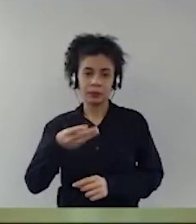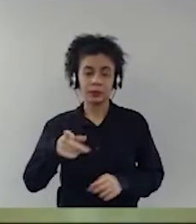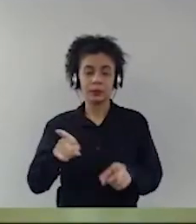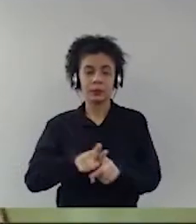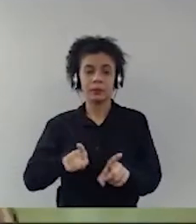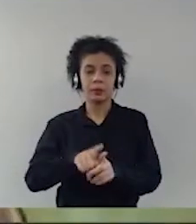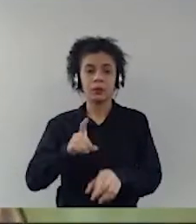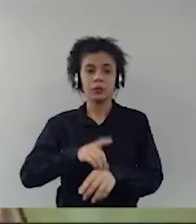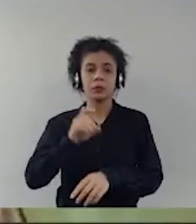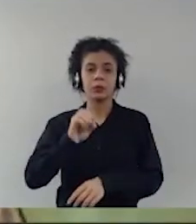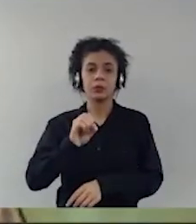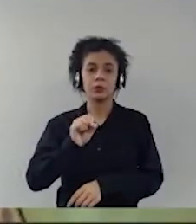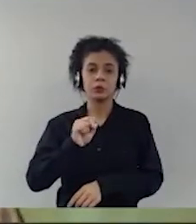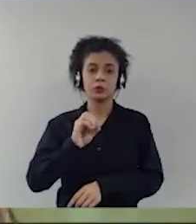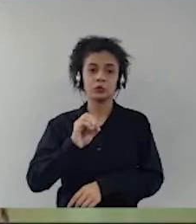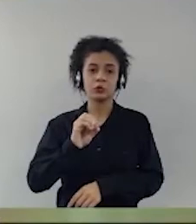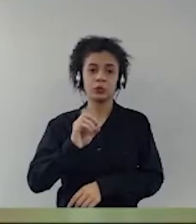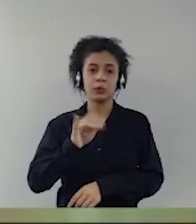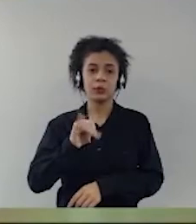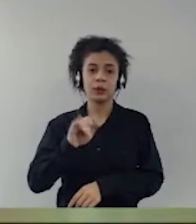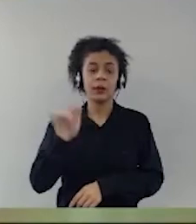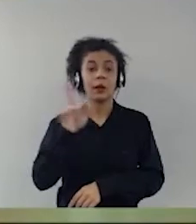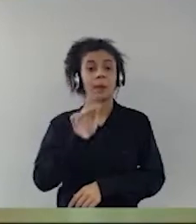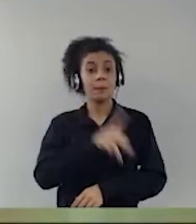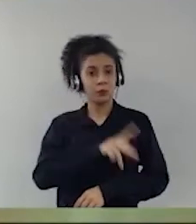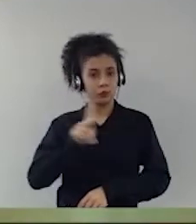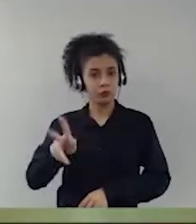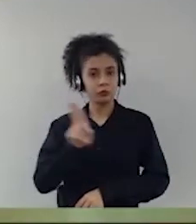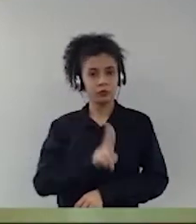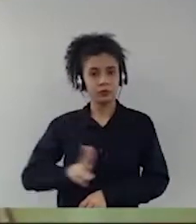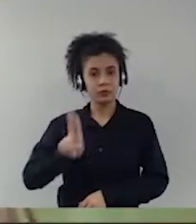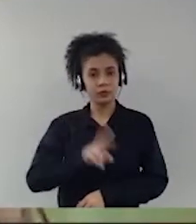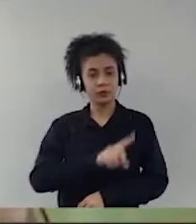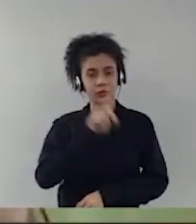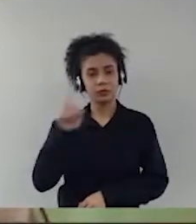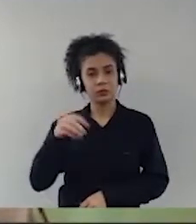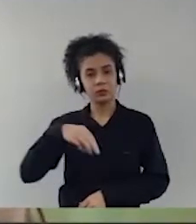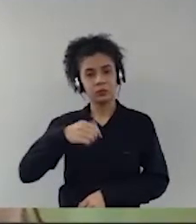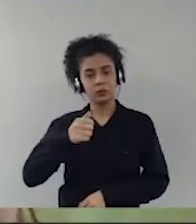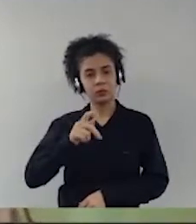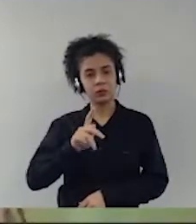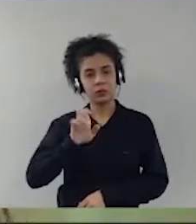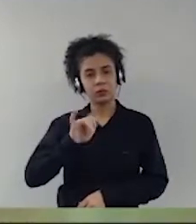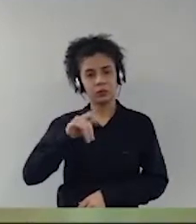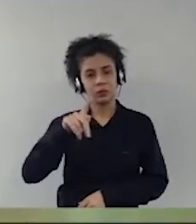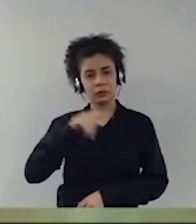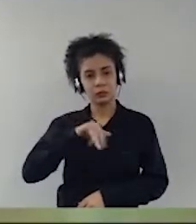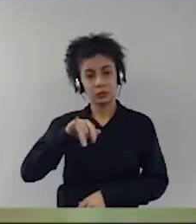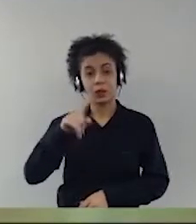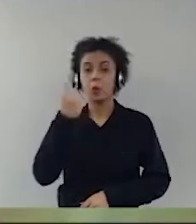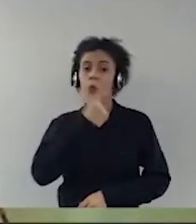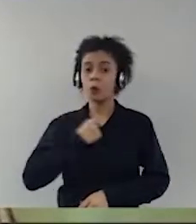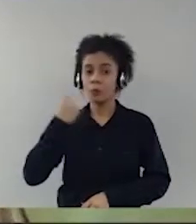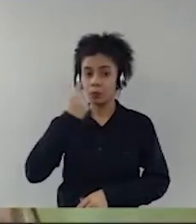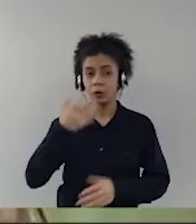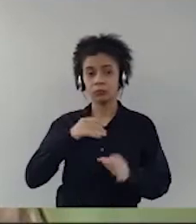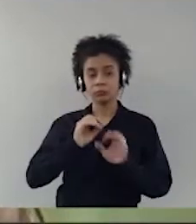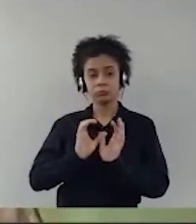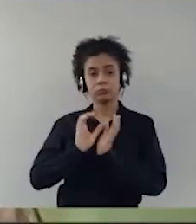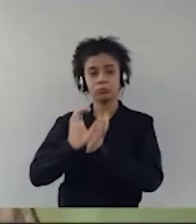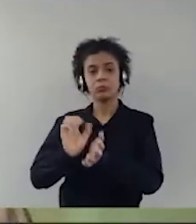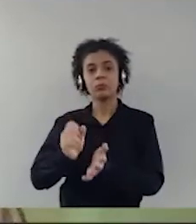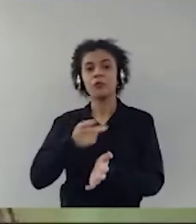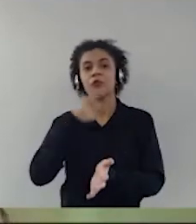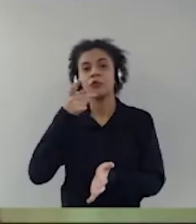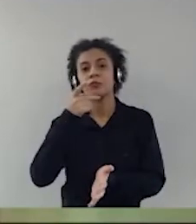Soraya Mendes, professora da Universidade Mackenzie. Este painel terá duração de 1 hora. Passo imediatamente a